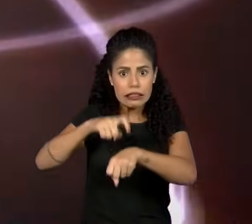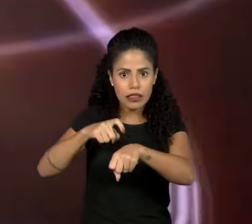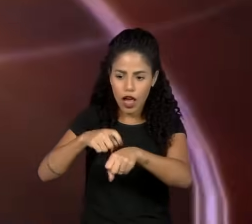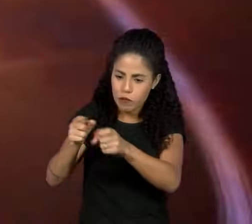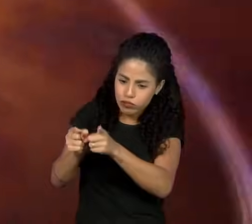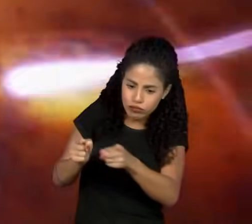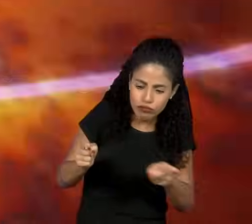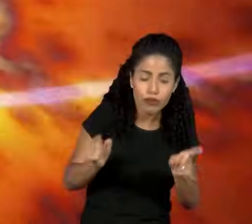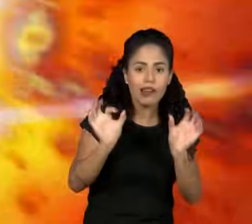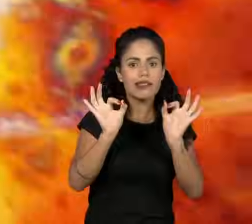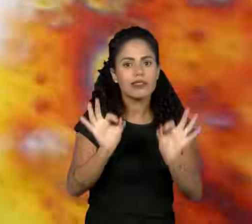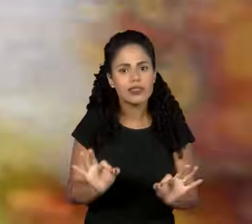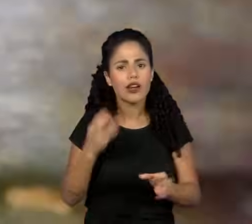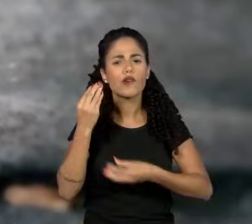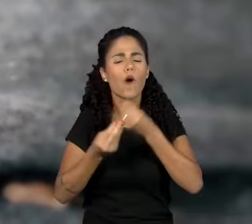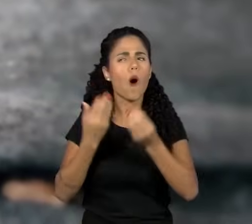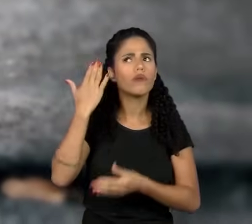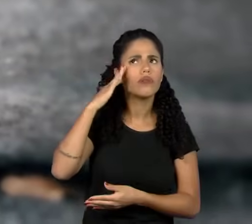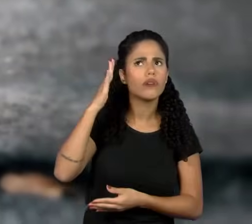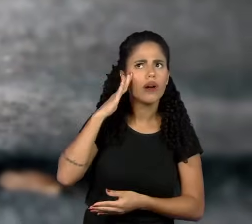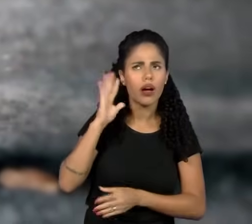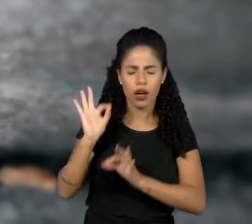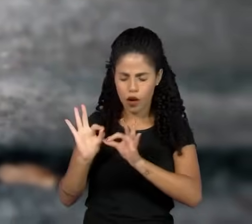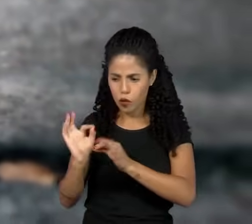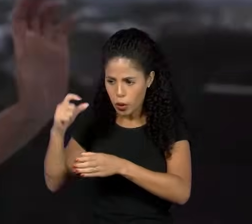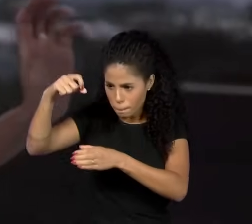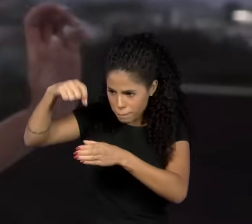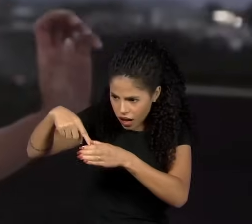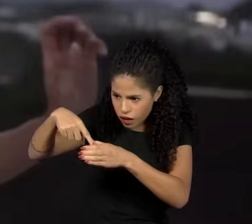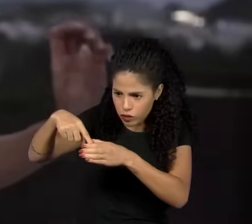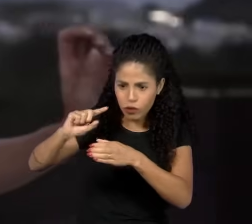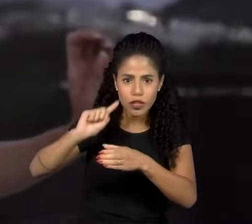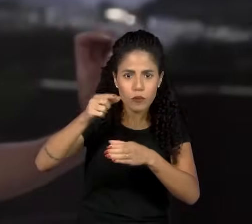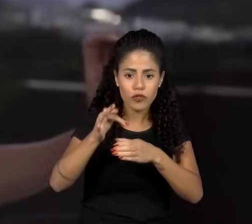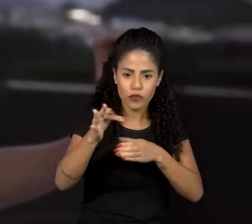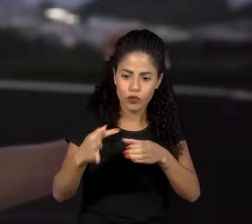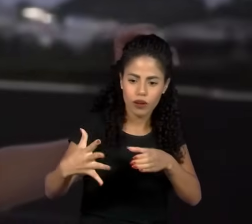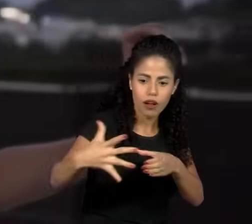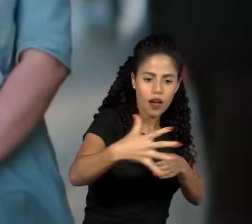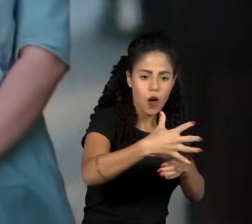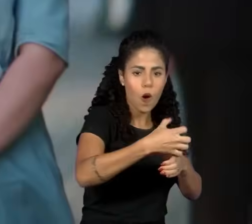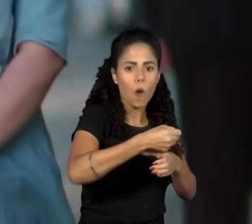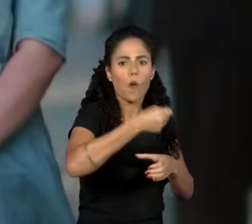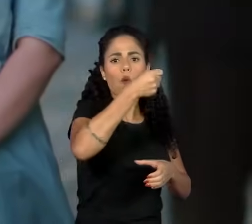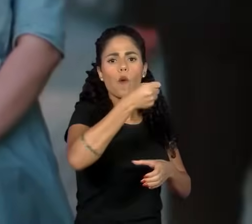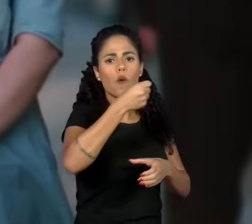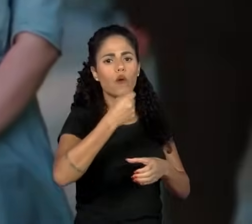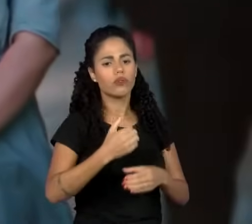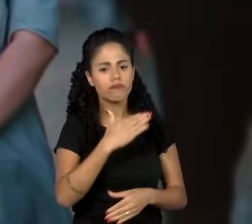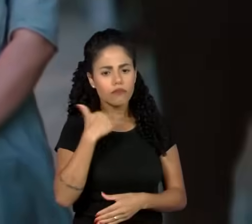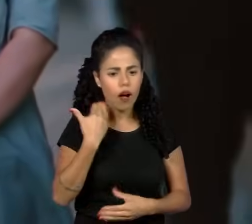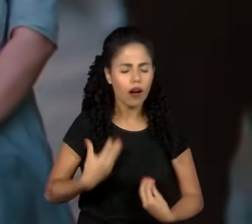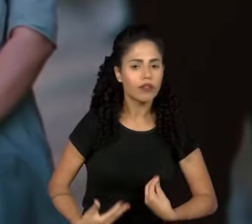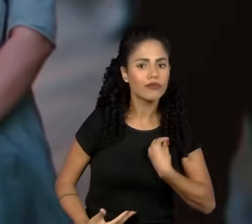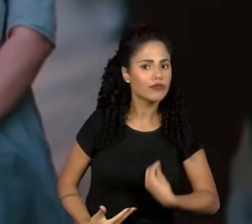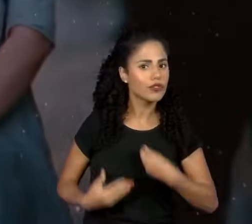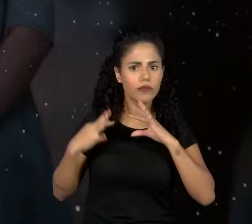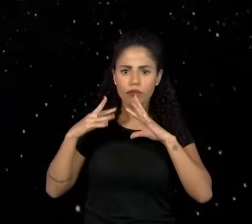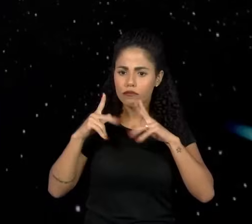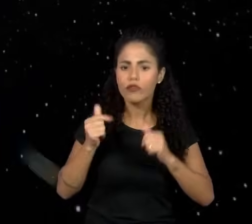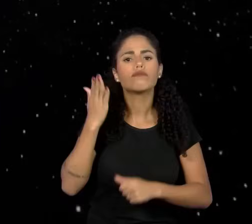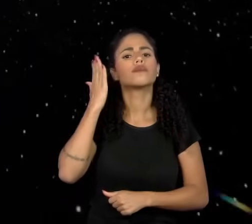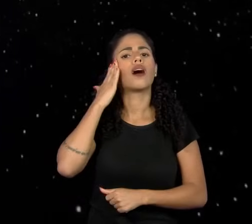se dividir o tempo, entender quando eu planto, quando eu colho, quando eu vou, quando eu fico. Então deixa